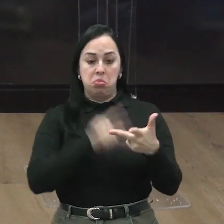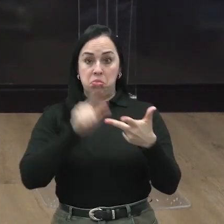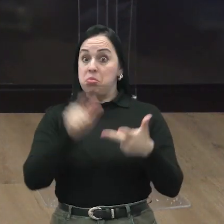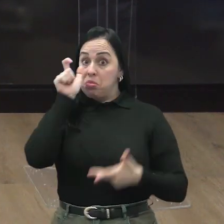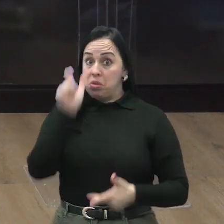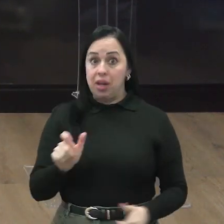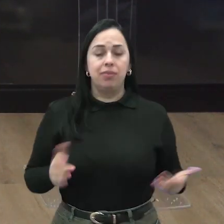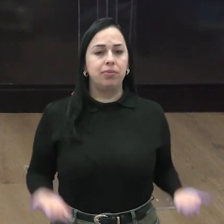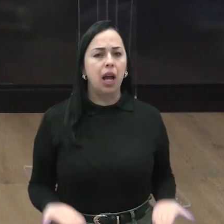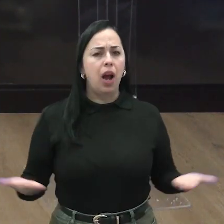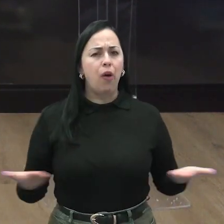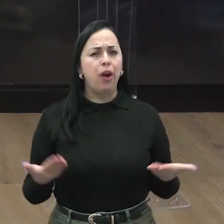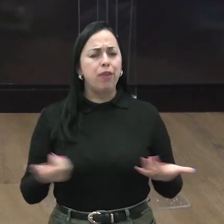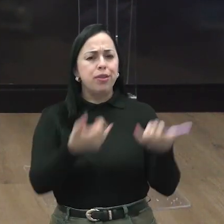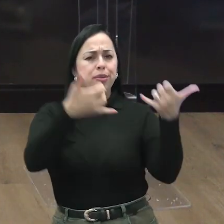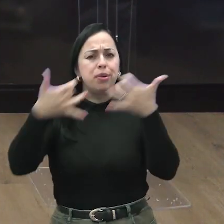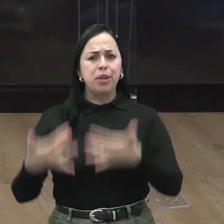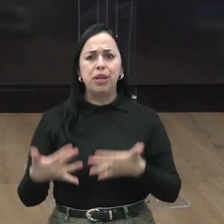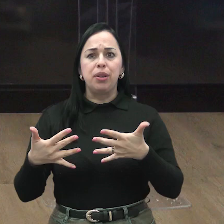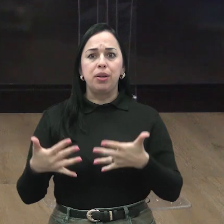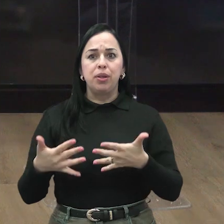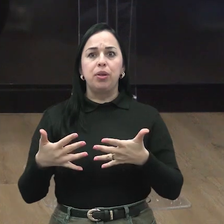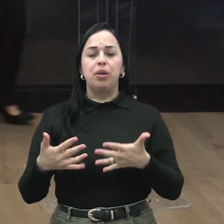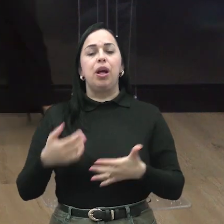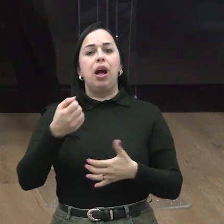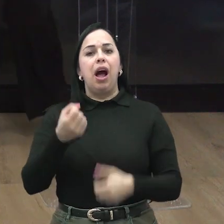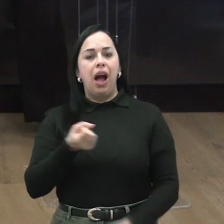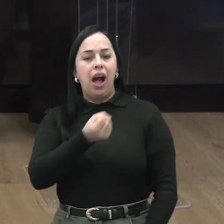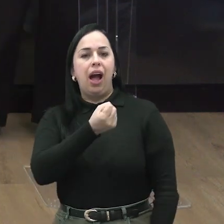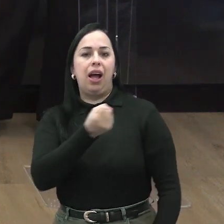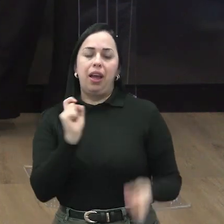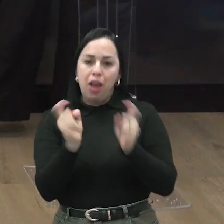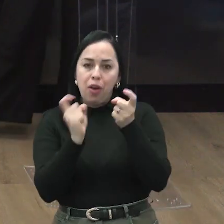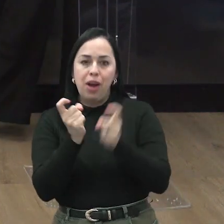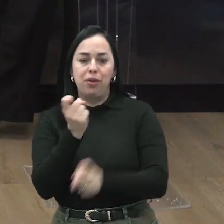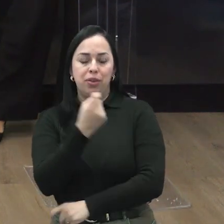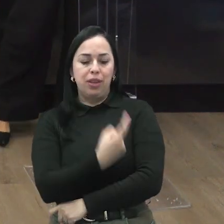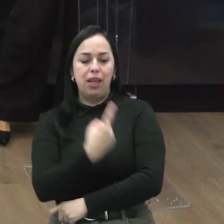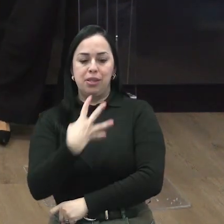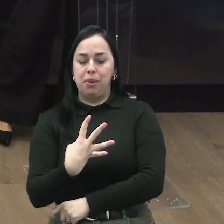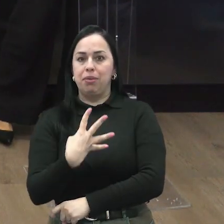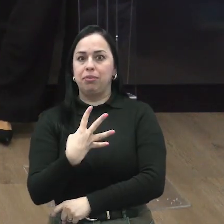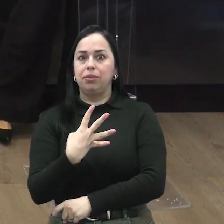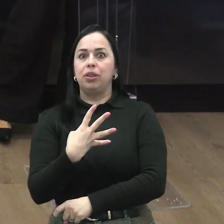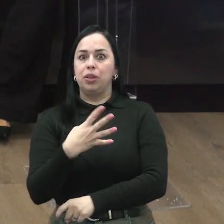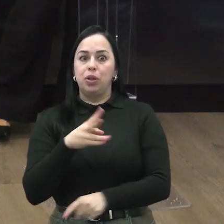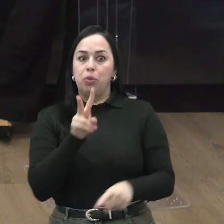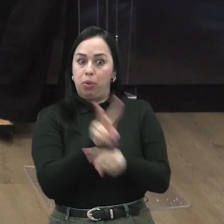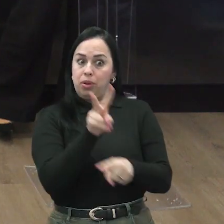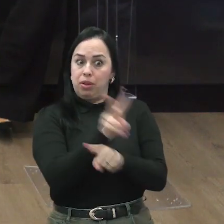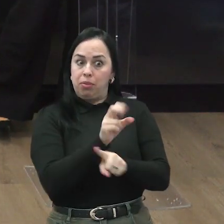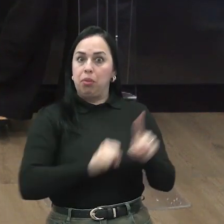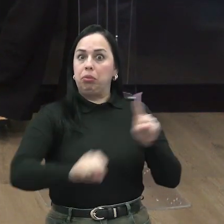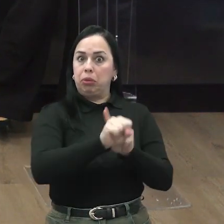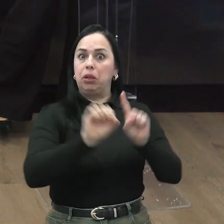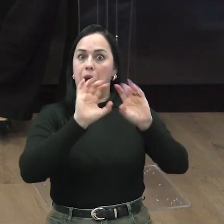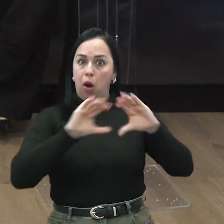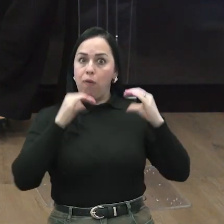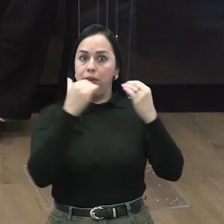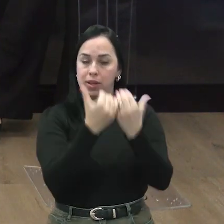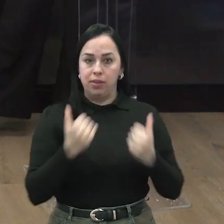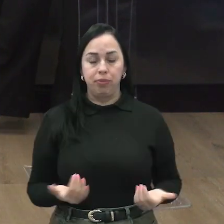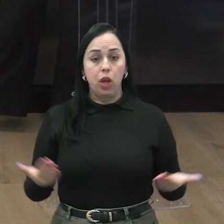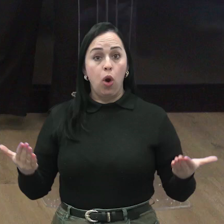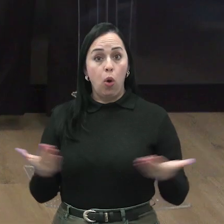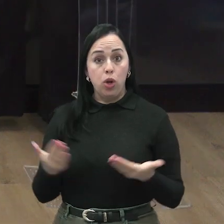interesse público. Vamos trazer as informações sobre a 14ª Conferência Municipal de Assistência Social.